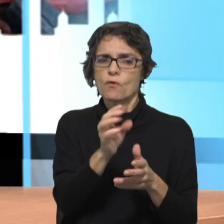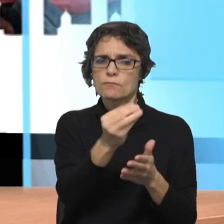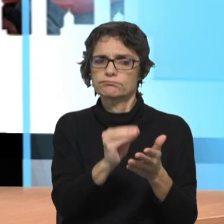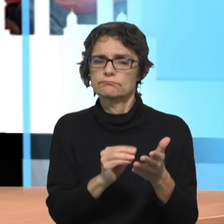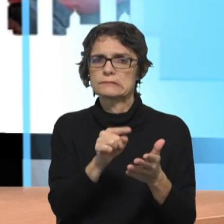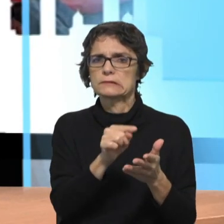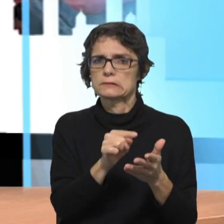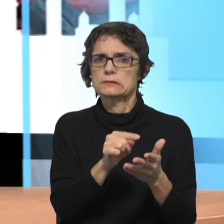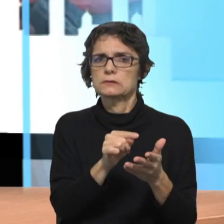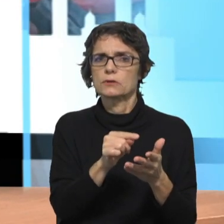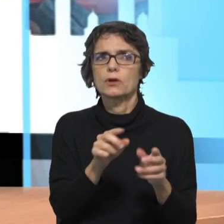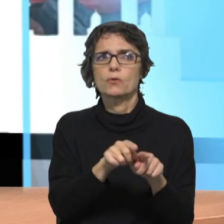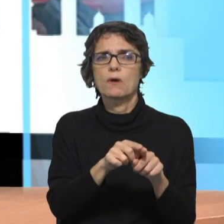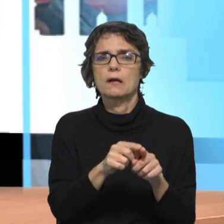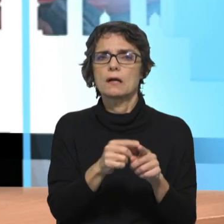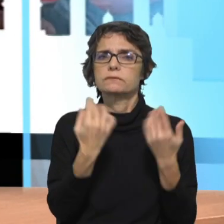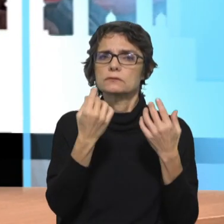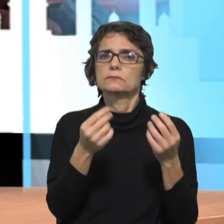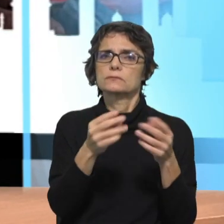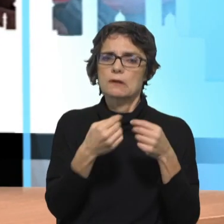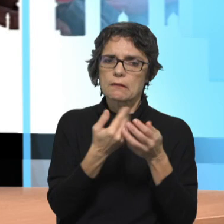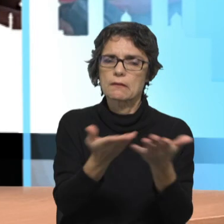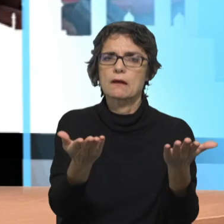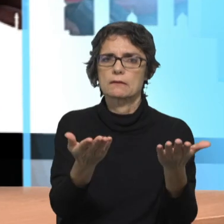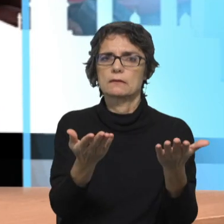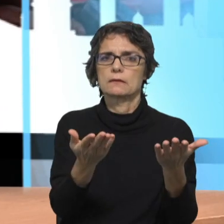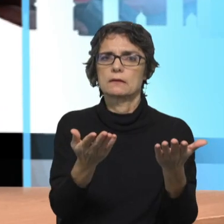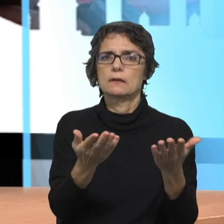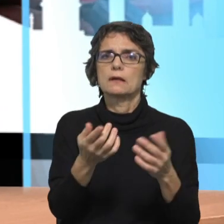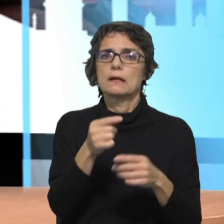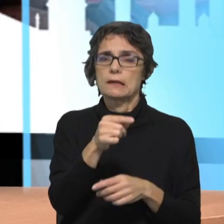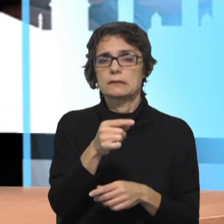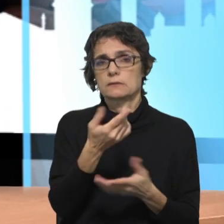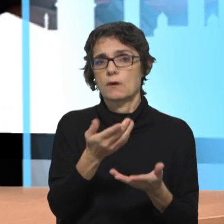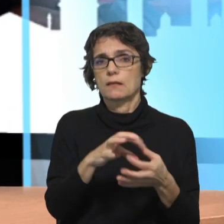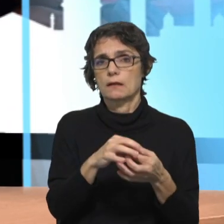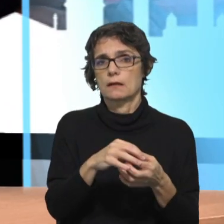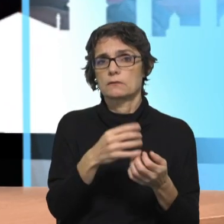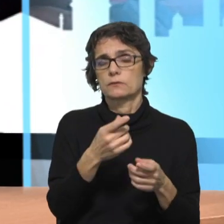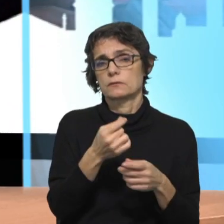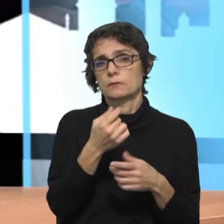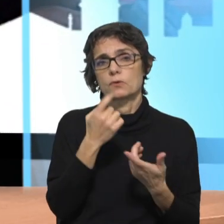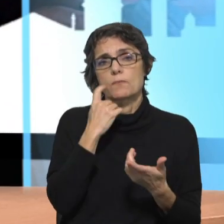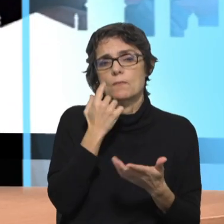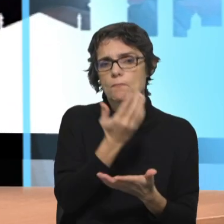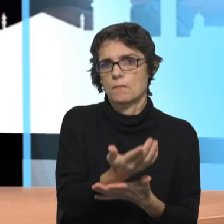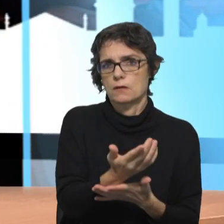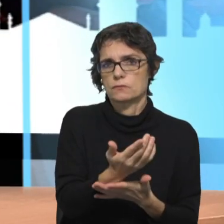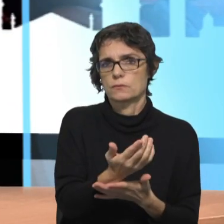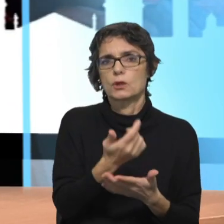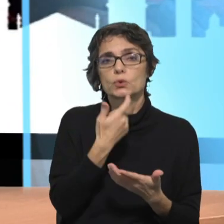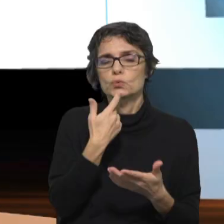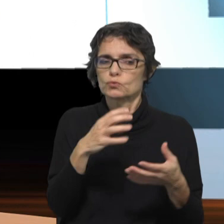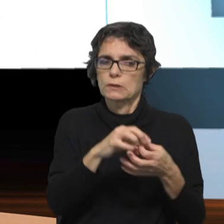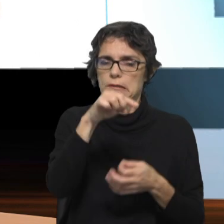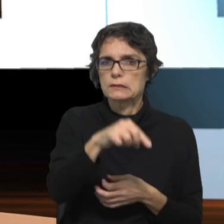apresenta uma boa nova, e a boa nova que encontramos no seu mistério pascal. Aliás, tudo está direcionado para o mistério pascal,